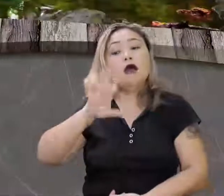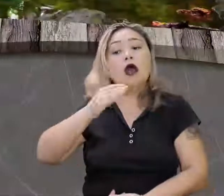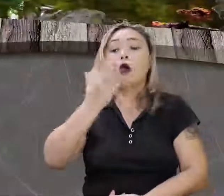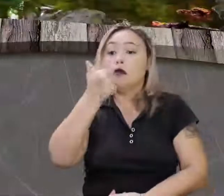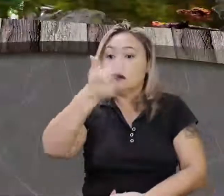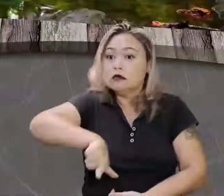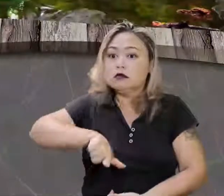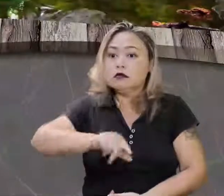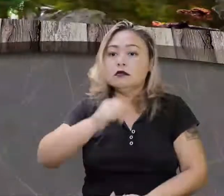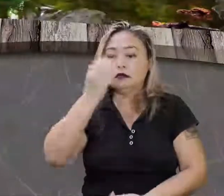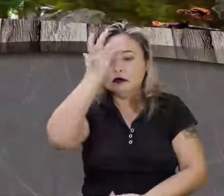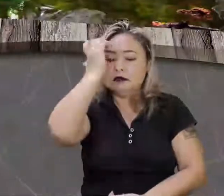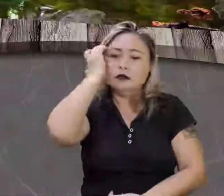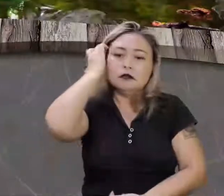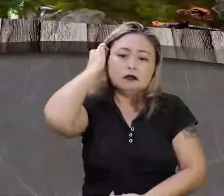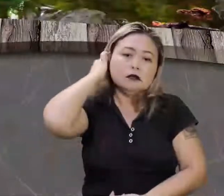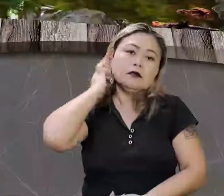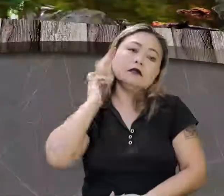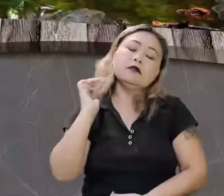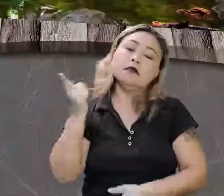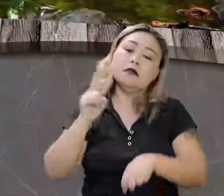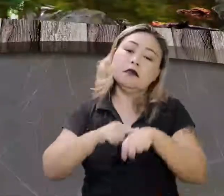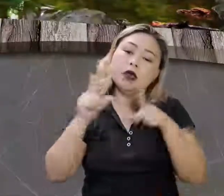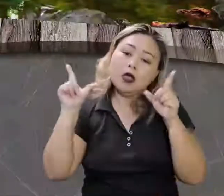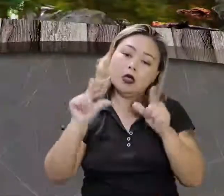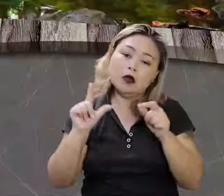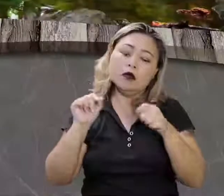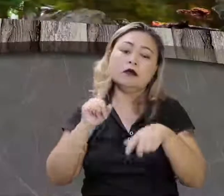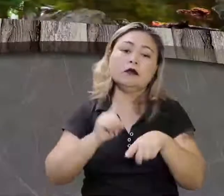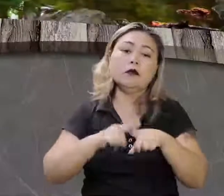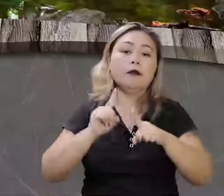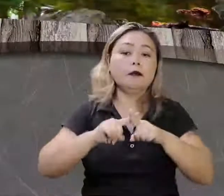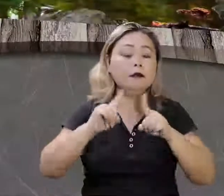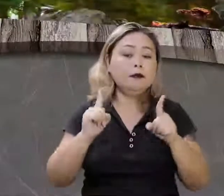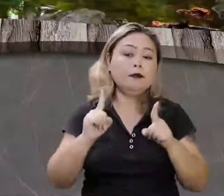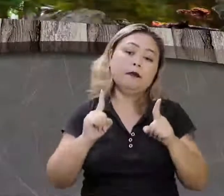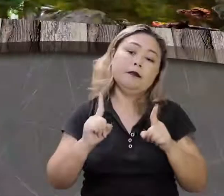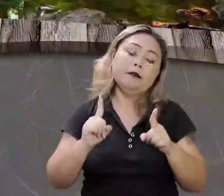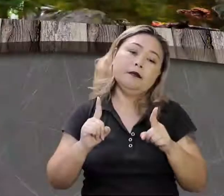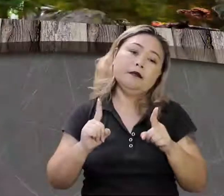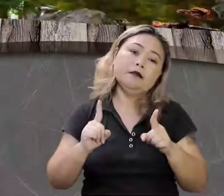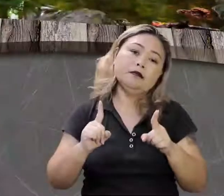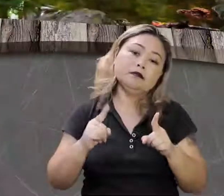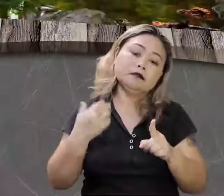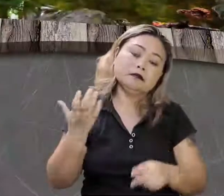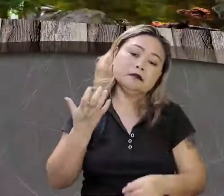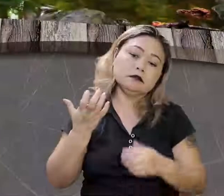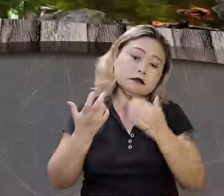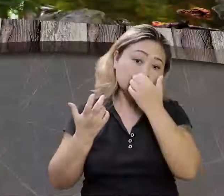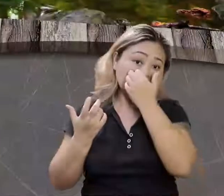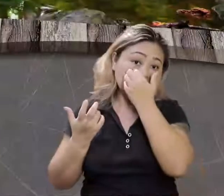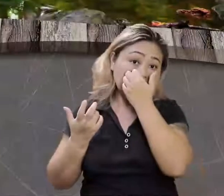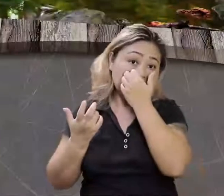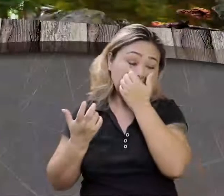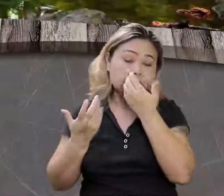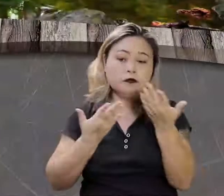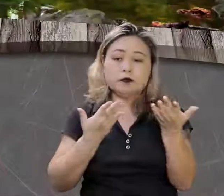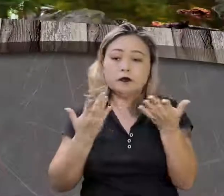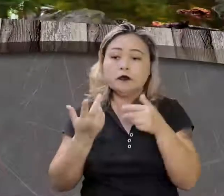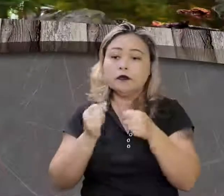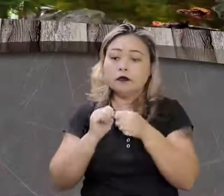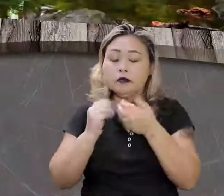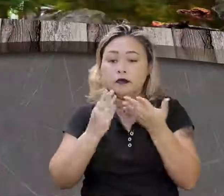alimentar novamente, tá? É o menor tempo. Mas, vamos dizer que eu agora estou ali no metade da